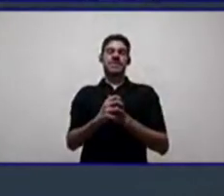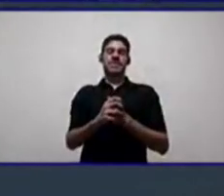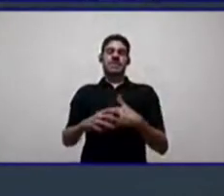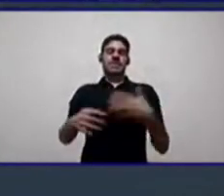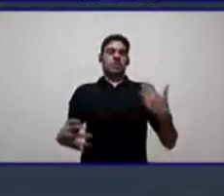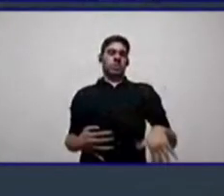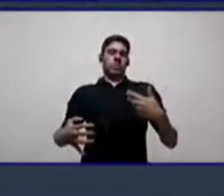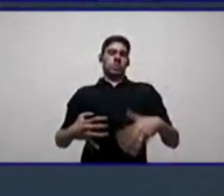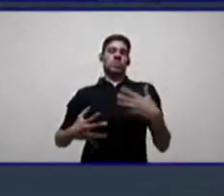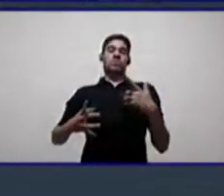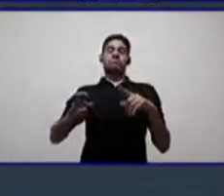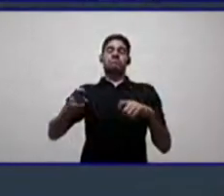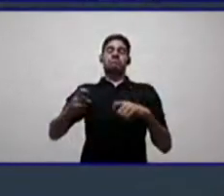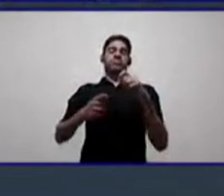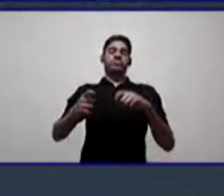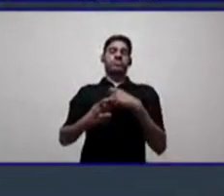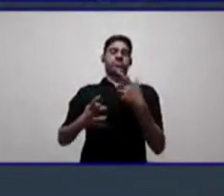exaustivamente